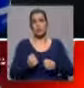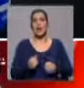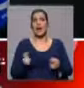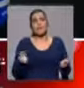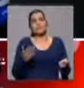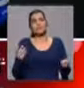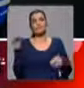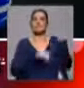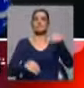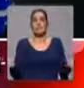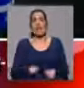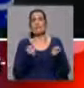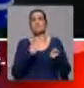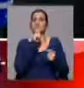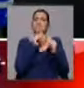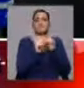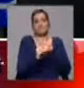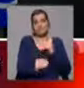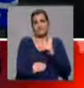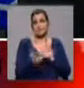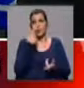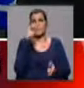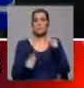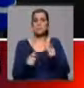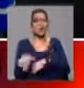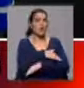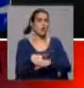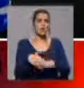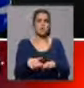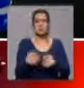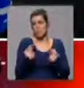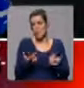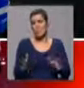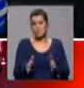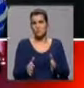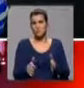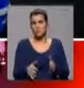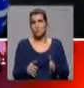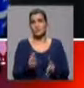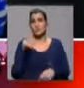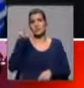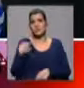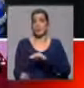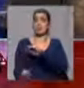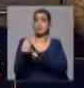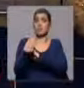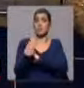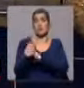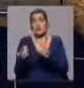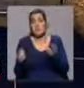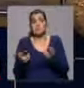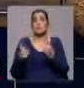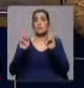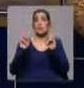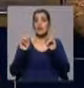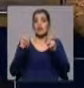silenciosa, com não muita gente nas ruas e, sobretudo, com este fenómeno de esperança no